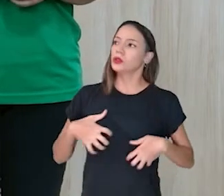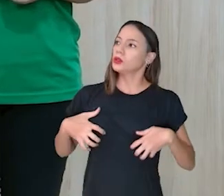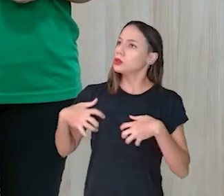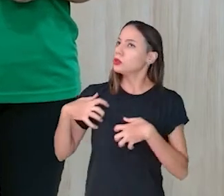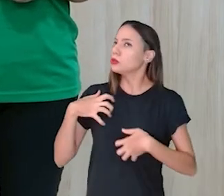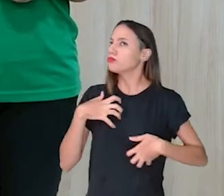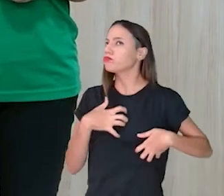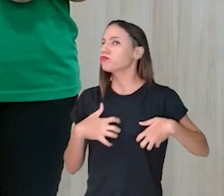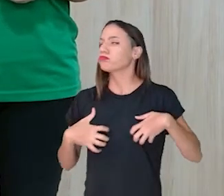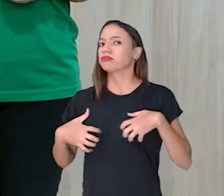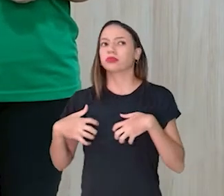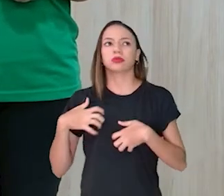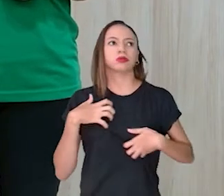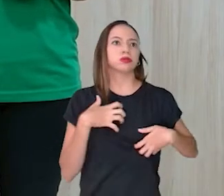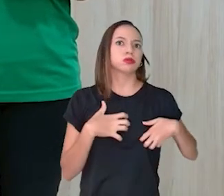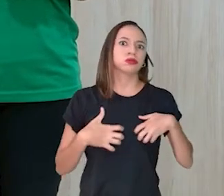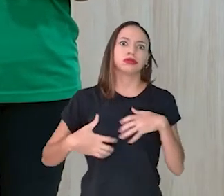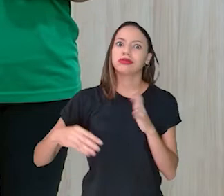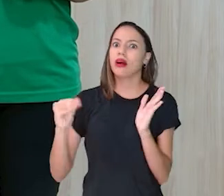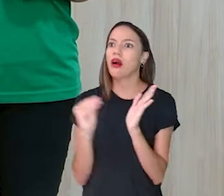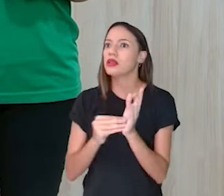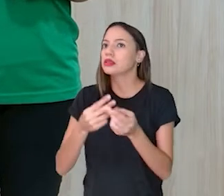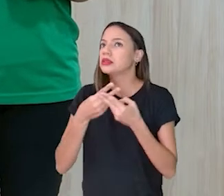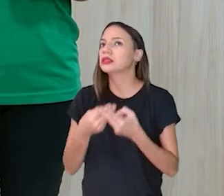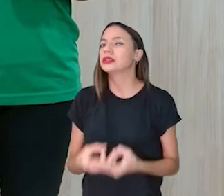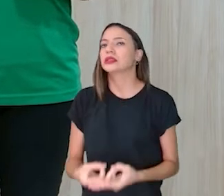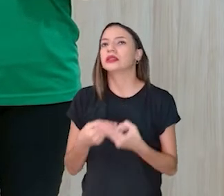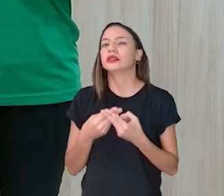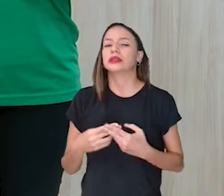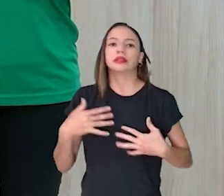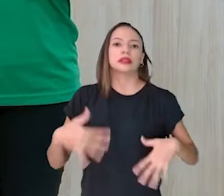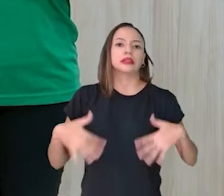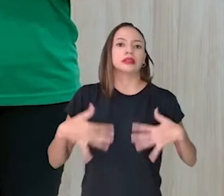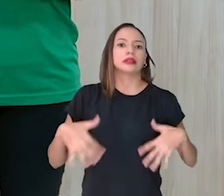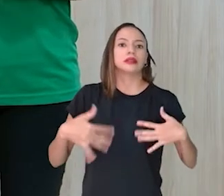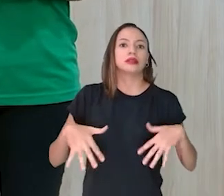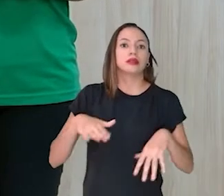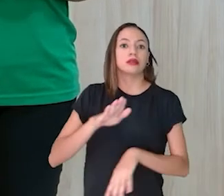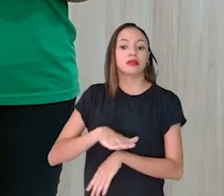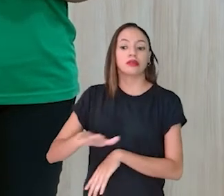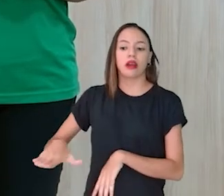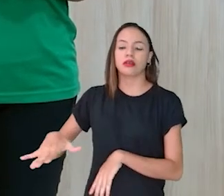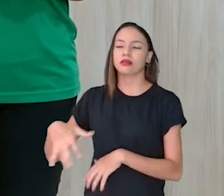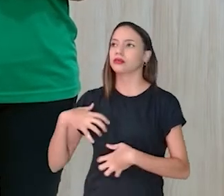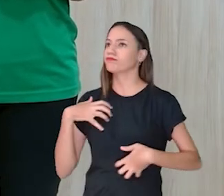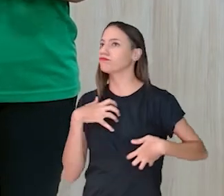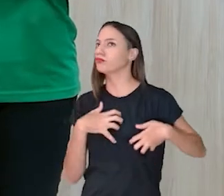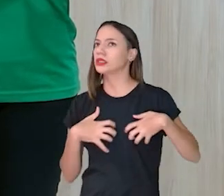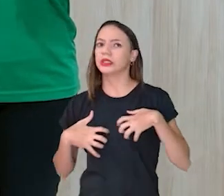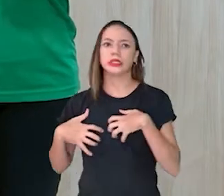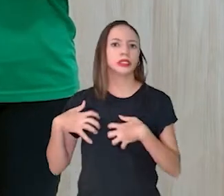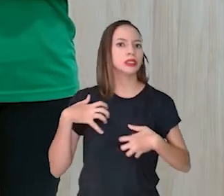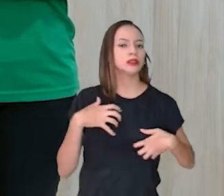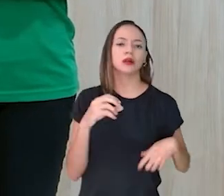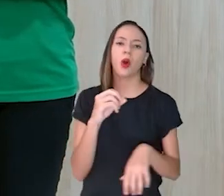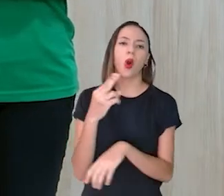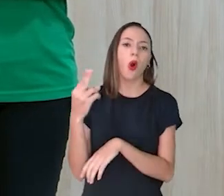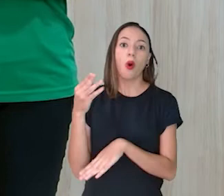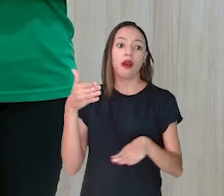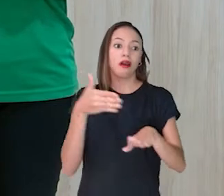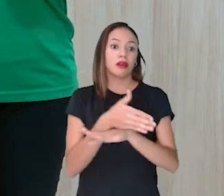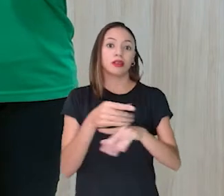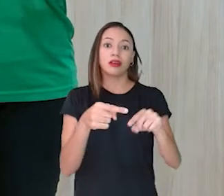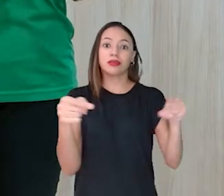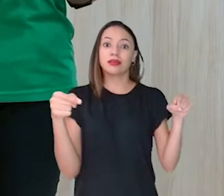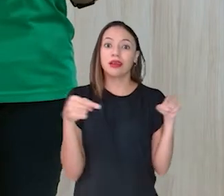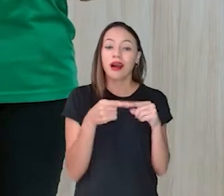irritabilidade, ela aparece, não é? Então a criança, ela começa a ficar agitada ou já vem agitada,